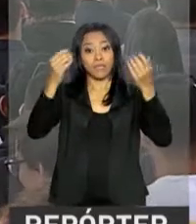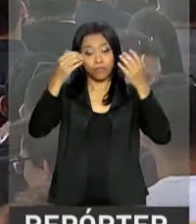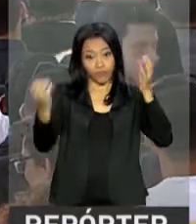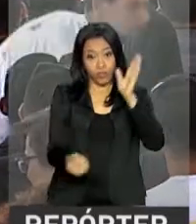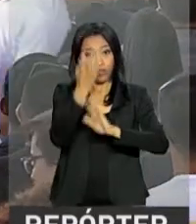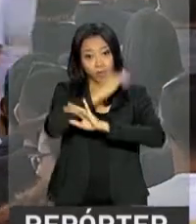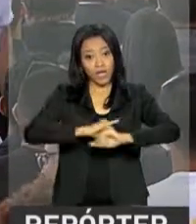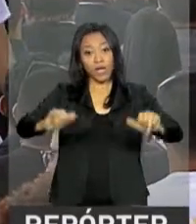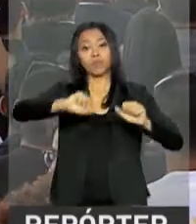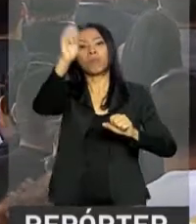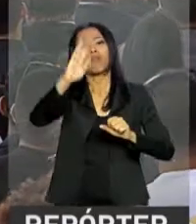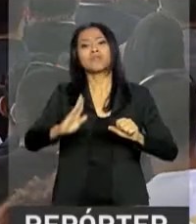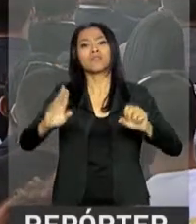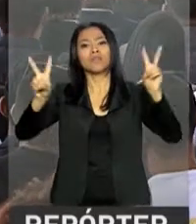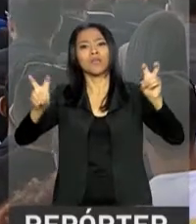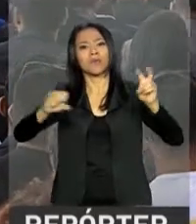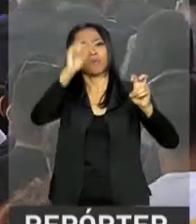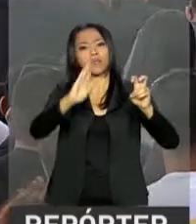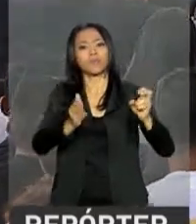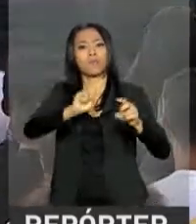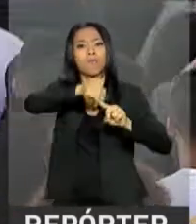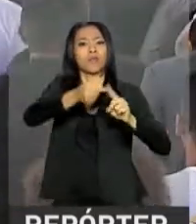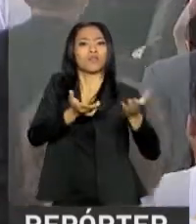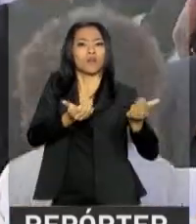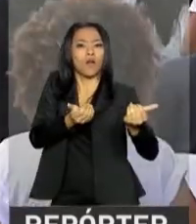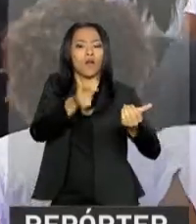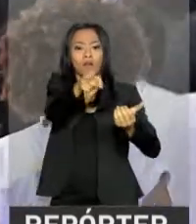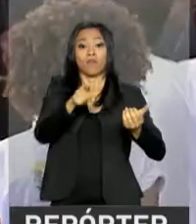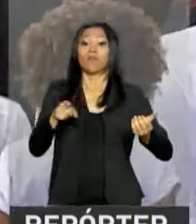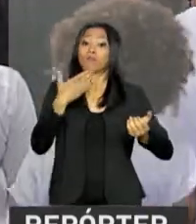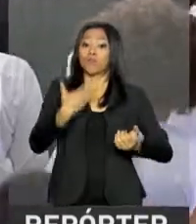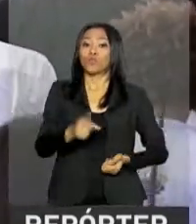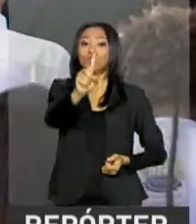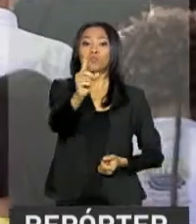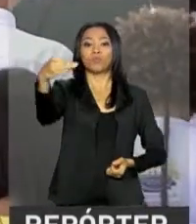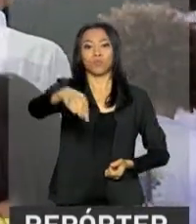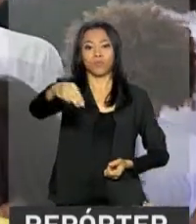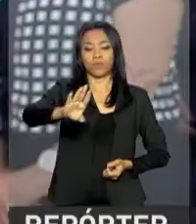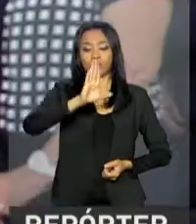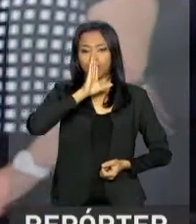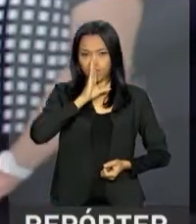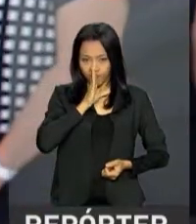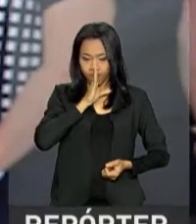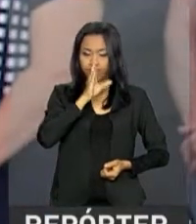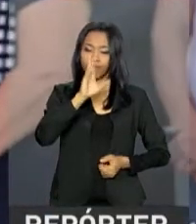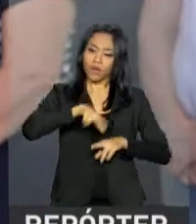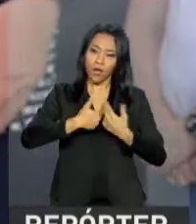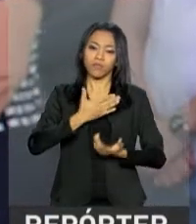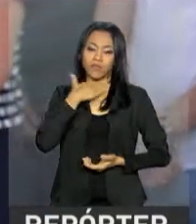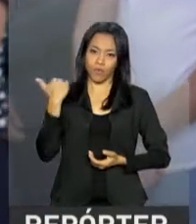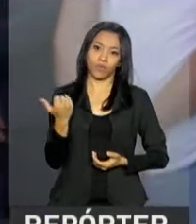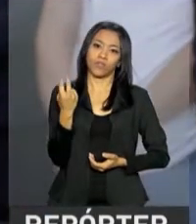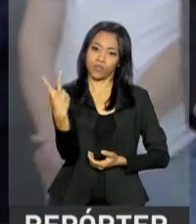Brasil Mais Jovem, no Palácio do Planalto, o presidente Michel Temer pediu um minuto de silêncio em memória de Marielle e